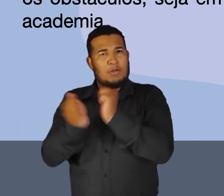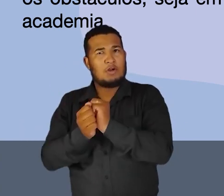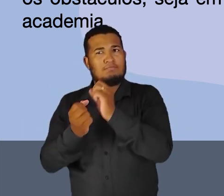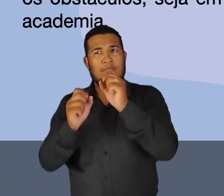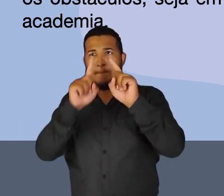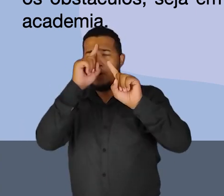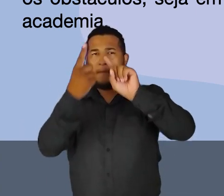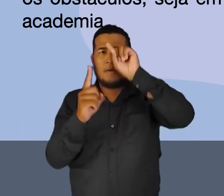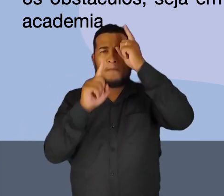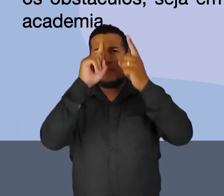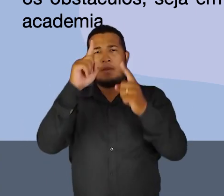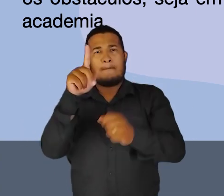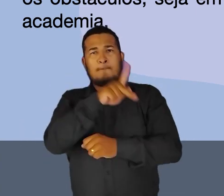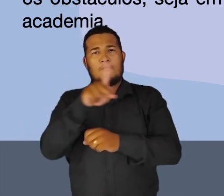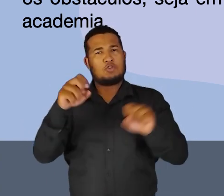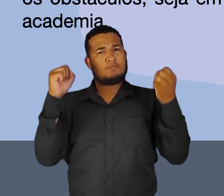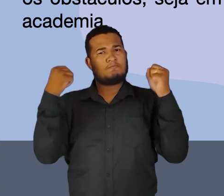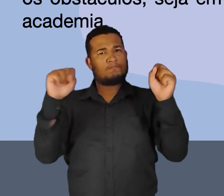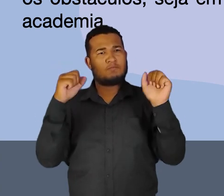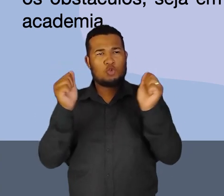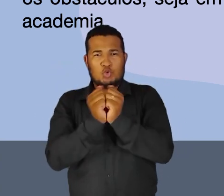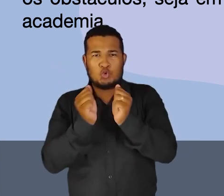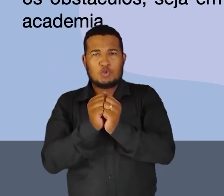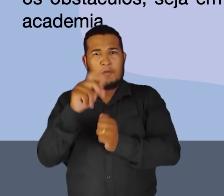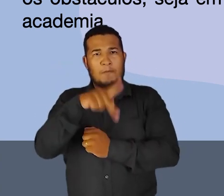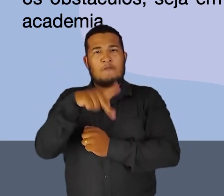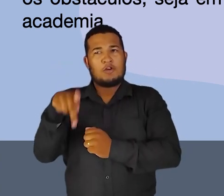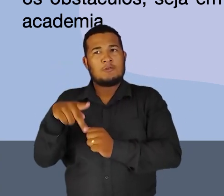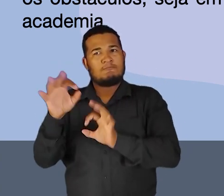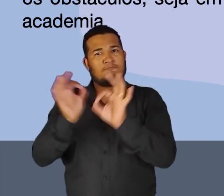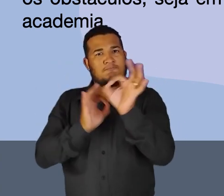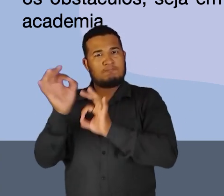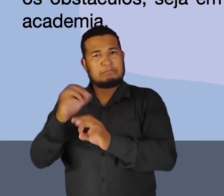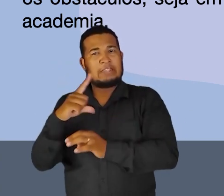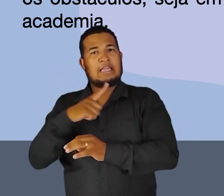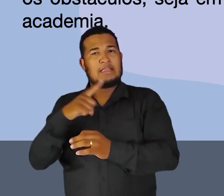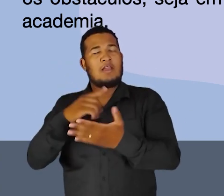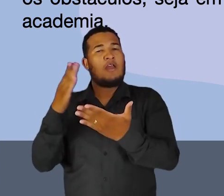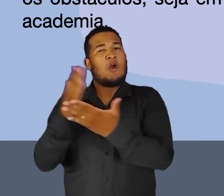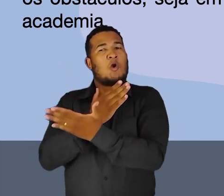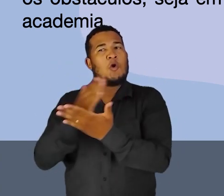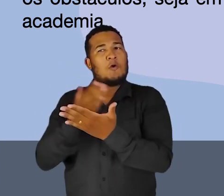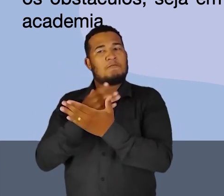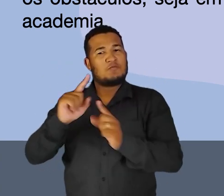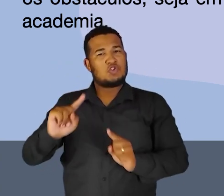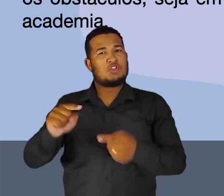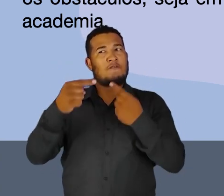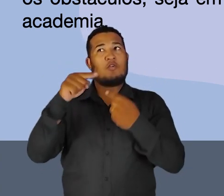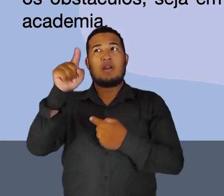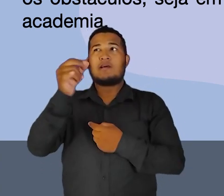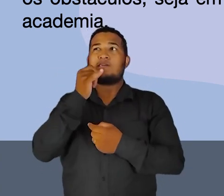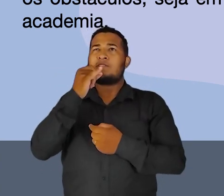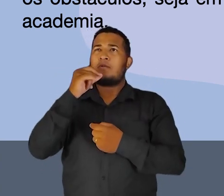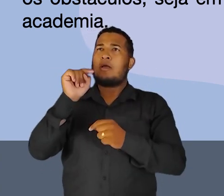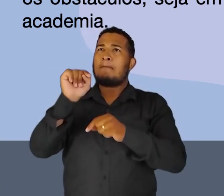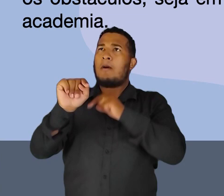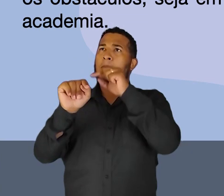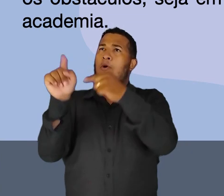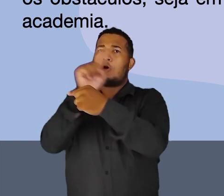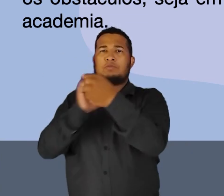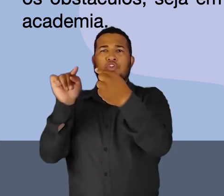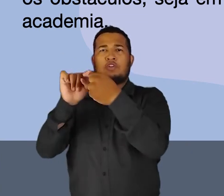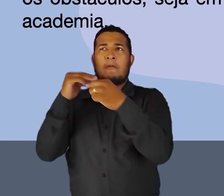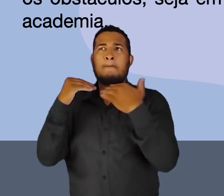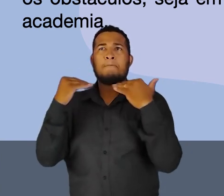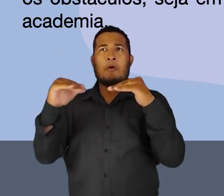professor de educação física, junto com o corpo docente, estipularam, colocaram alguns desafios na parede, alguns obstáculos, onde o aluno